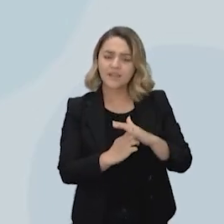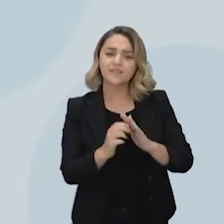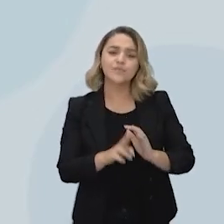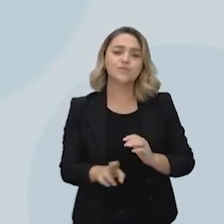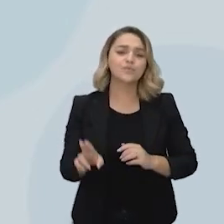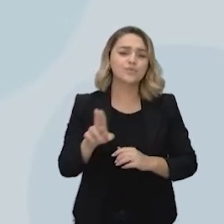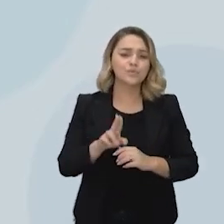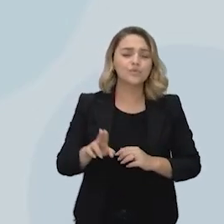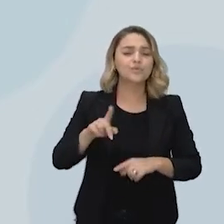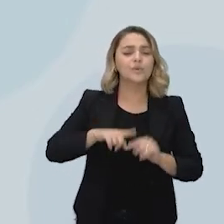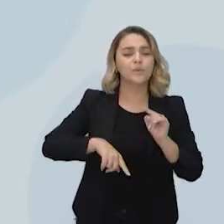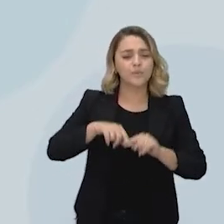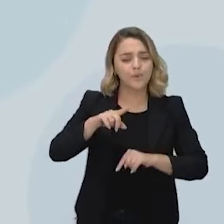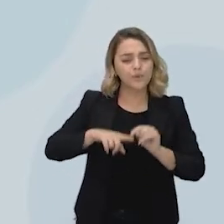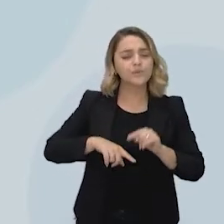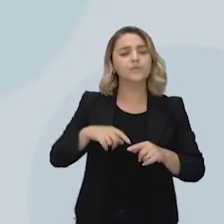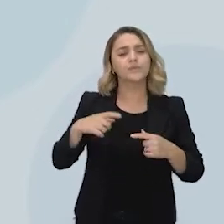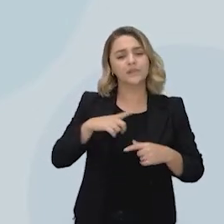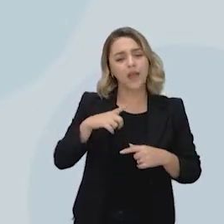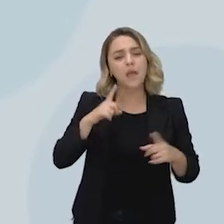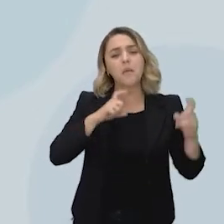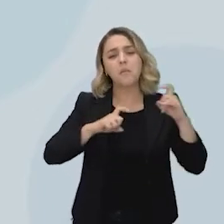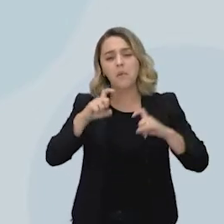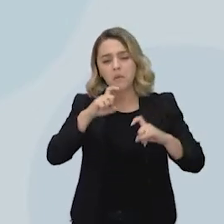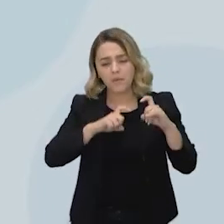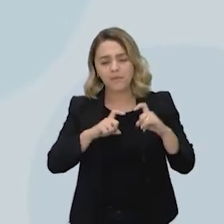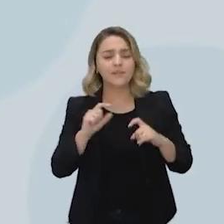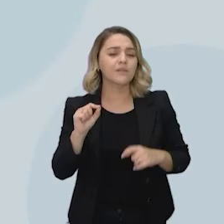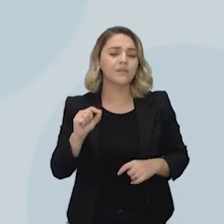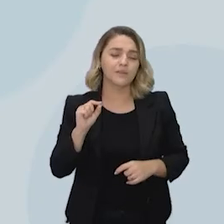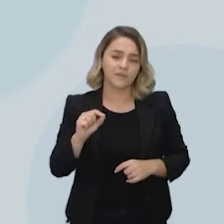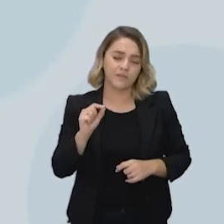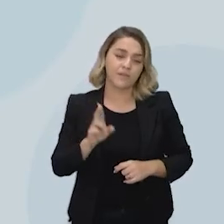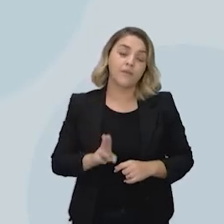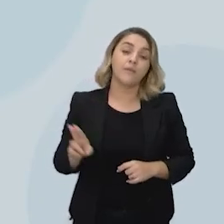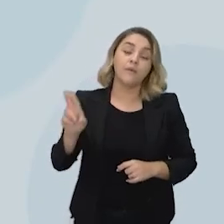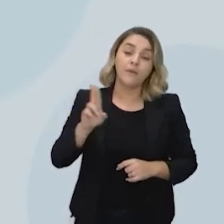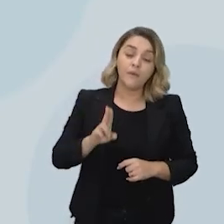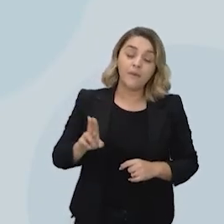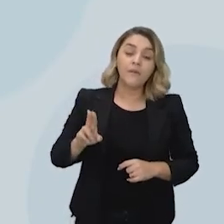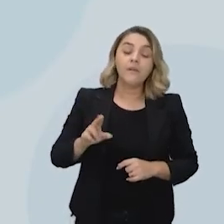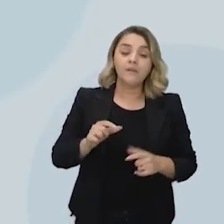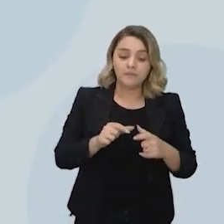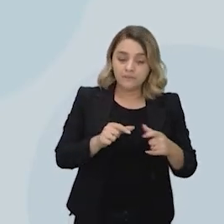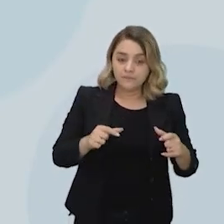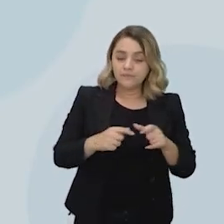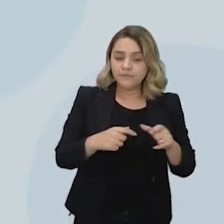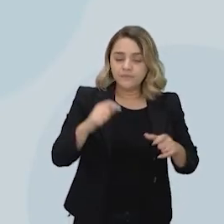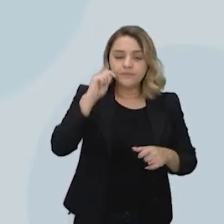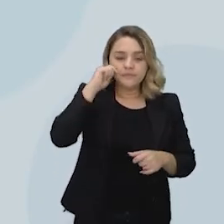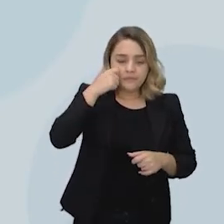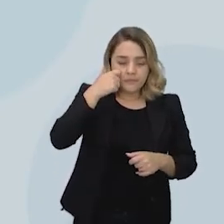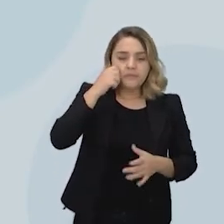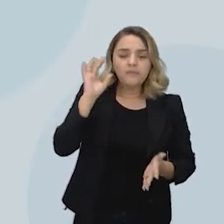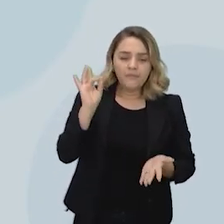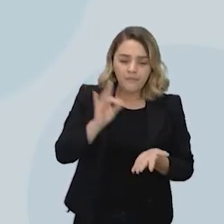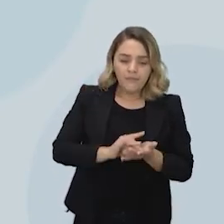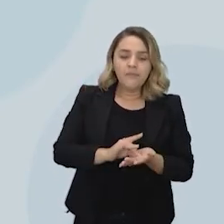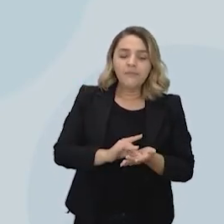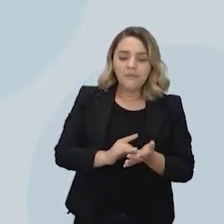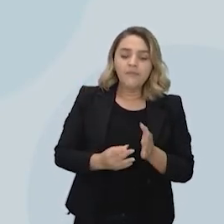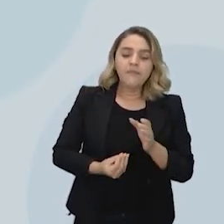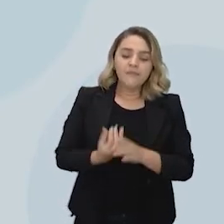insumo, elas têm essa preocupação, né, de usar um carvão que seja realmente